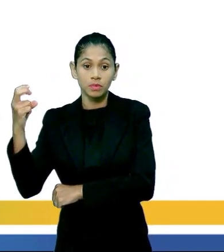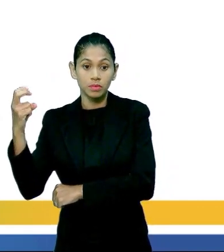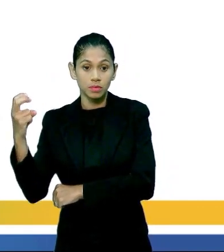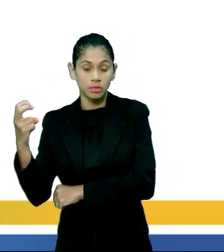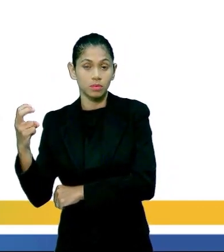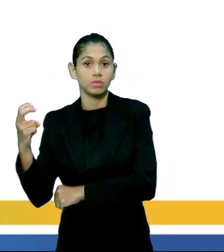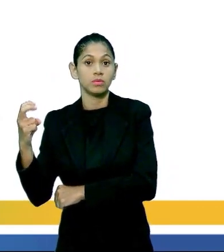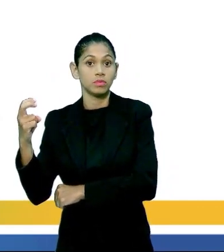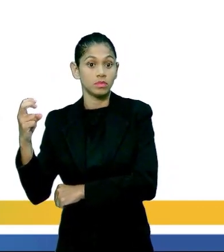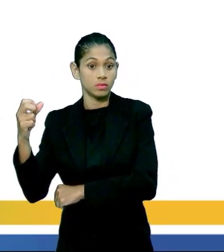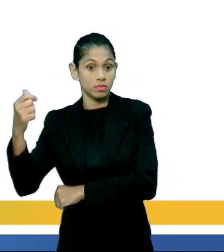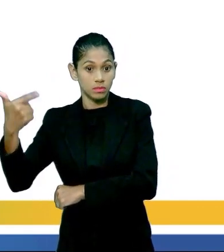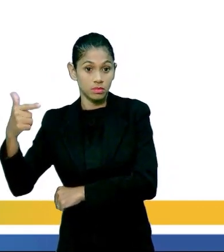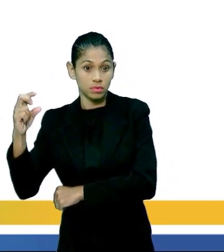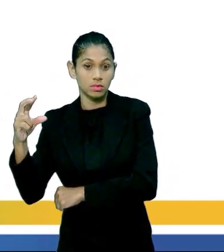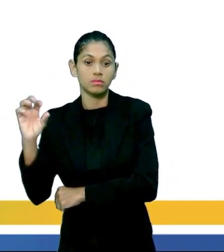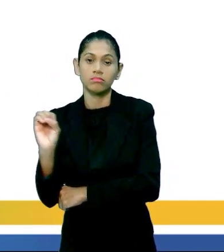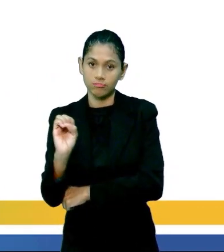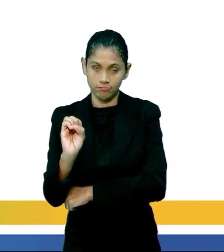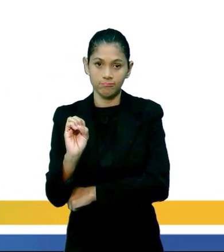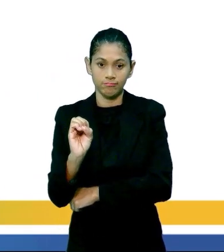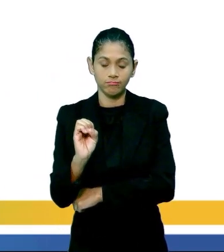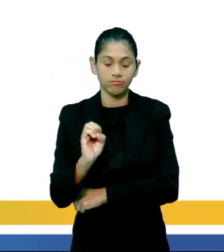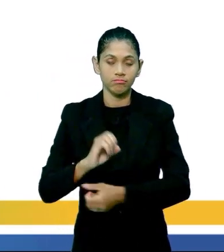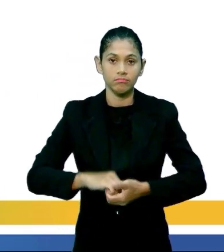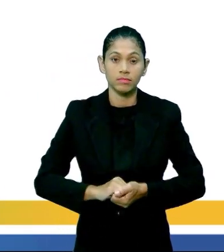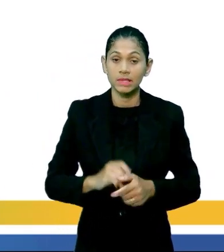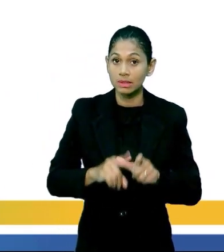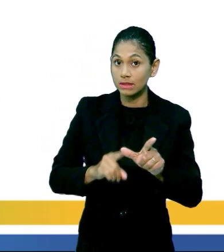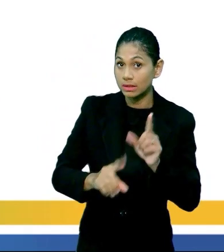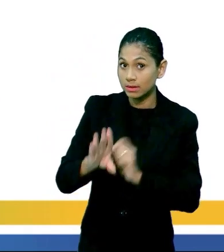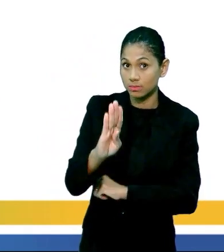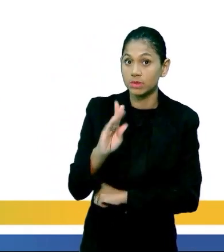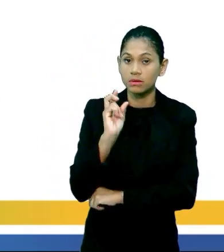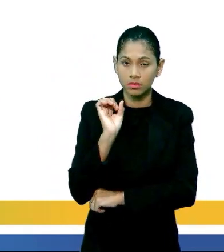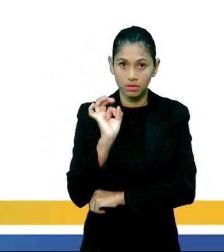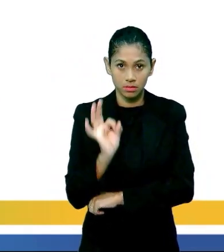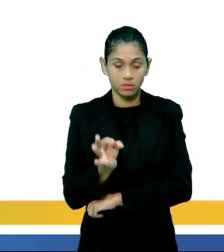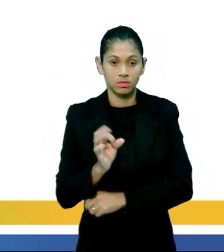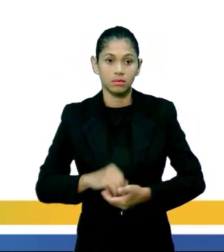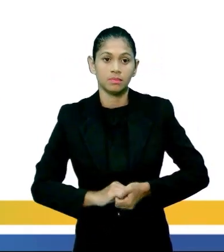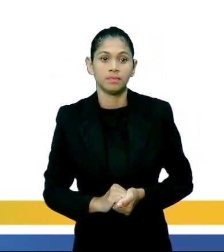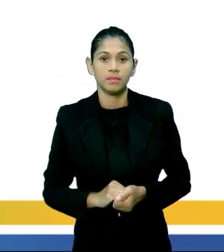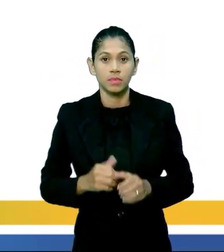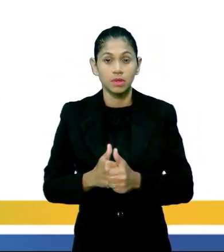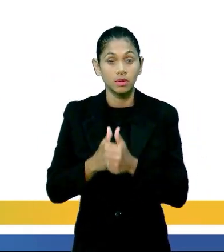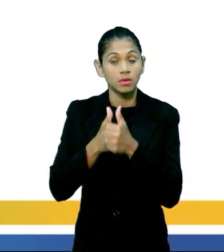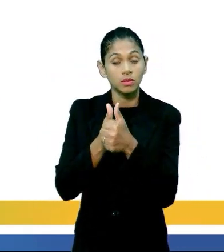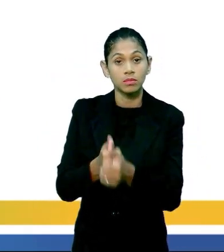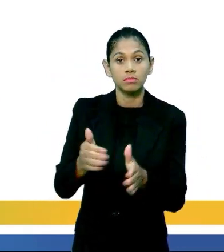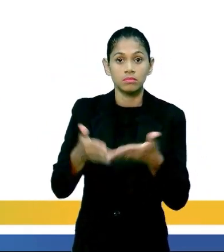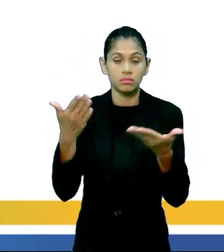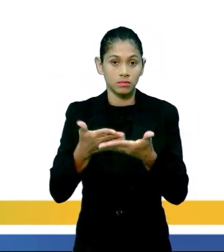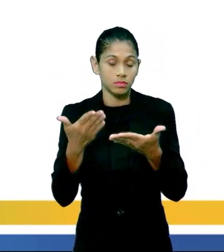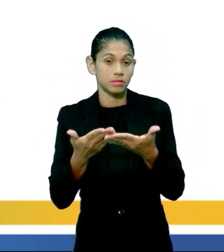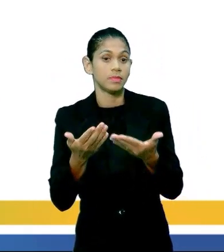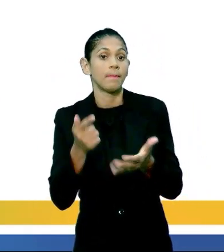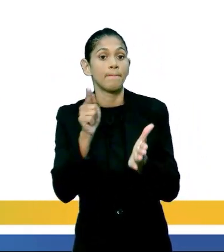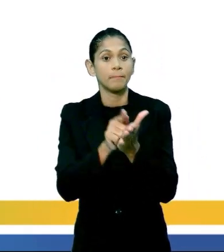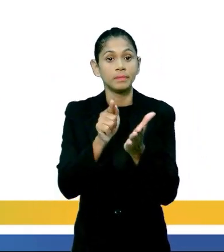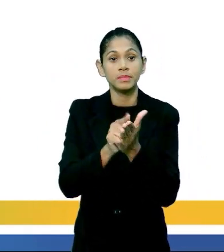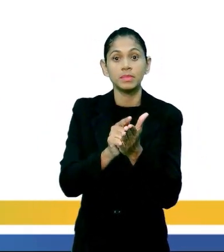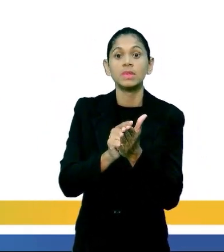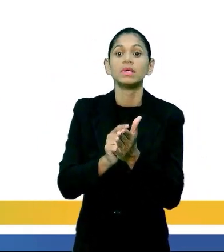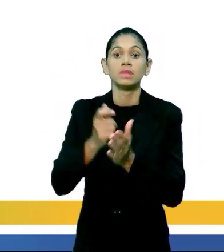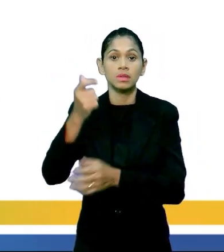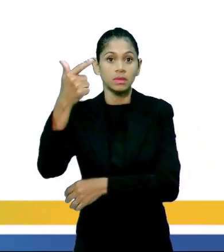Alternativa B, tá bom? Vamos à última questão. Acompanhe no seu livro aí, página 29, livro do segundo